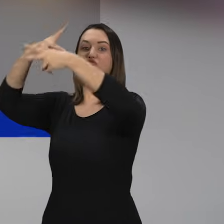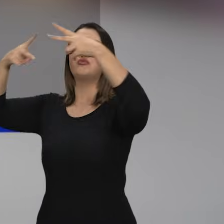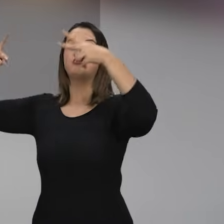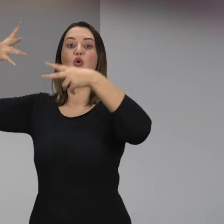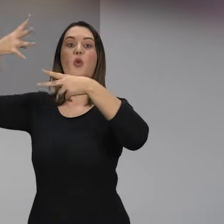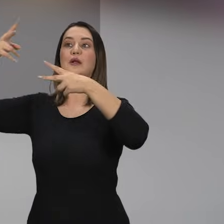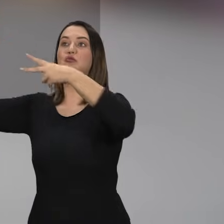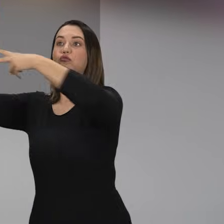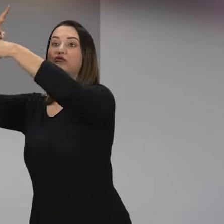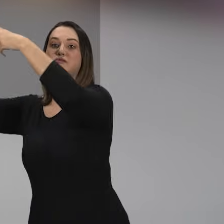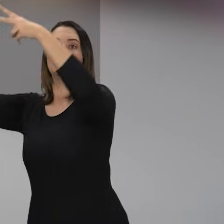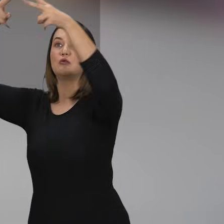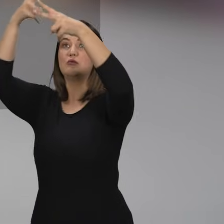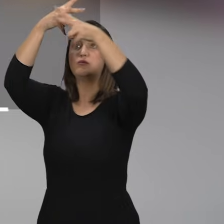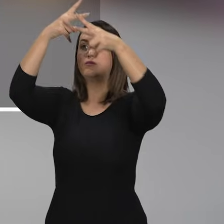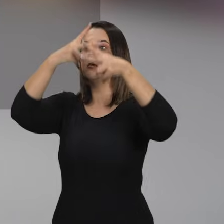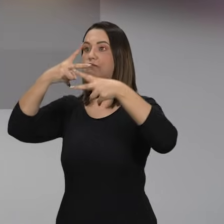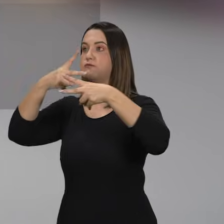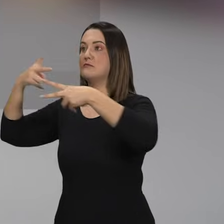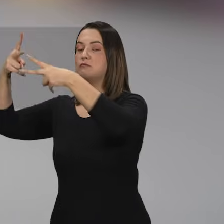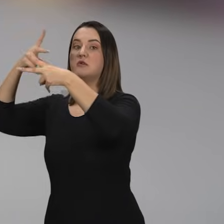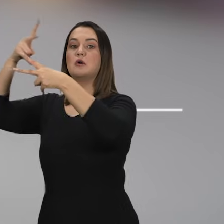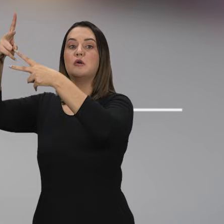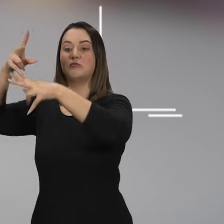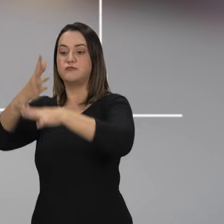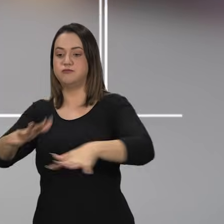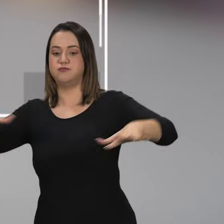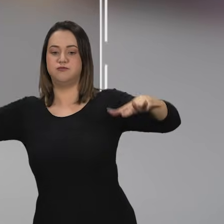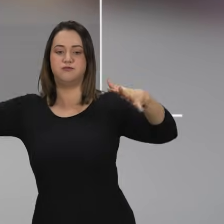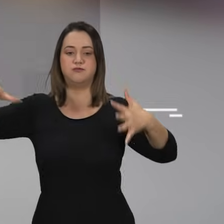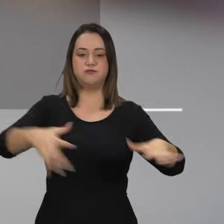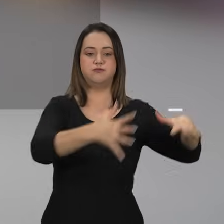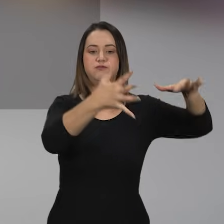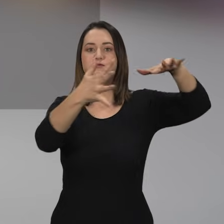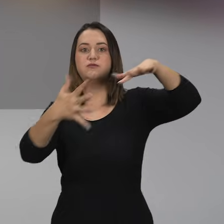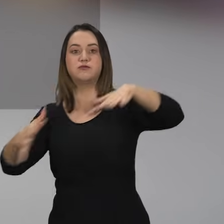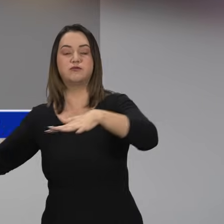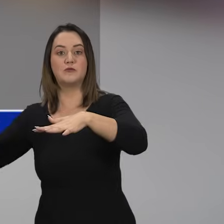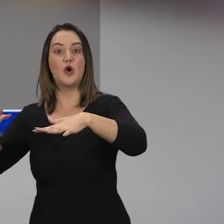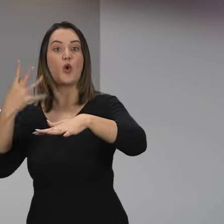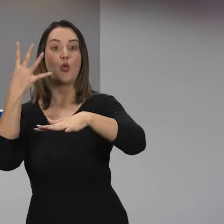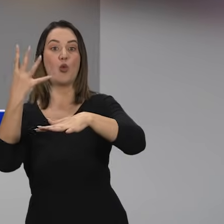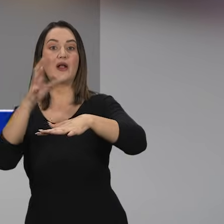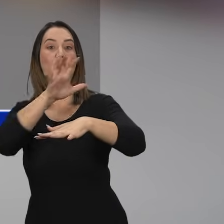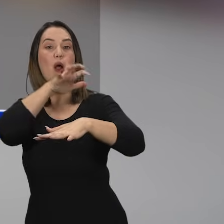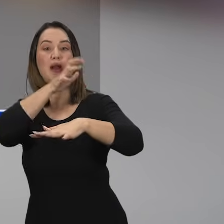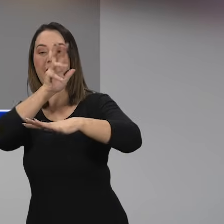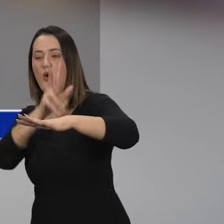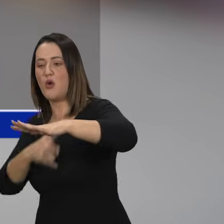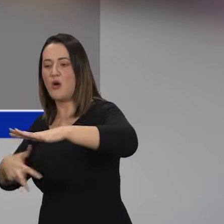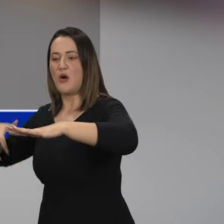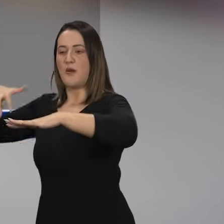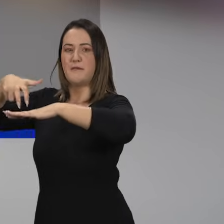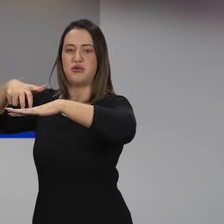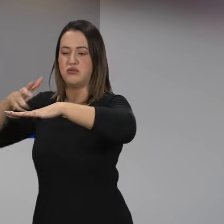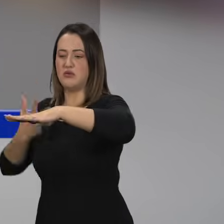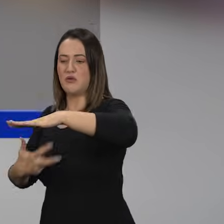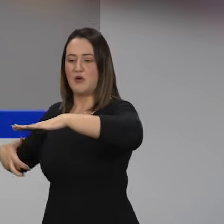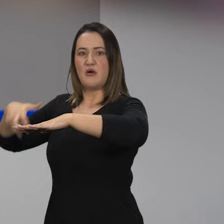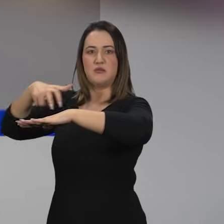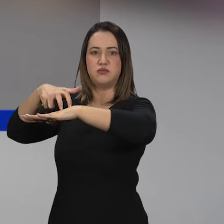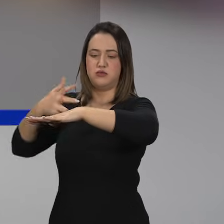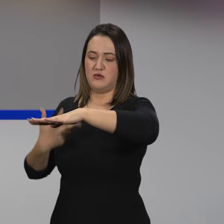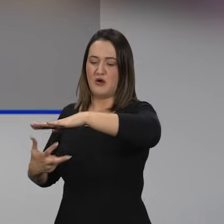céu agitavam o mar grande. Verso 3. 4 animais grandes, diferentes uns dos